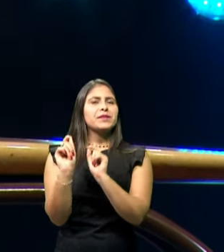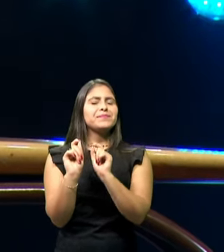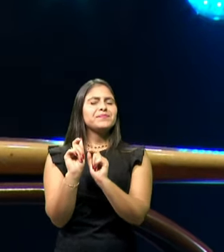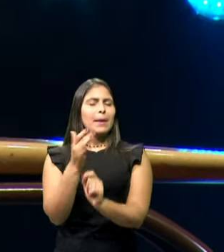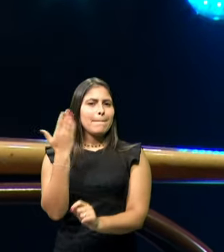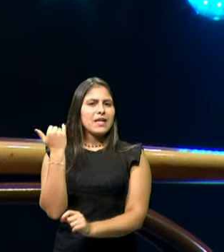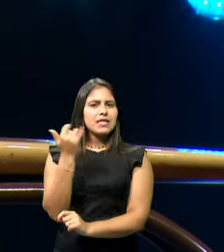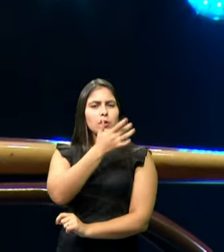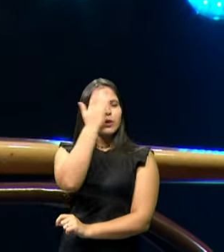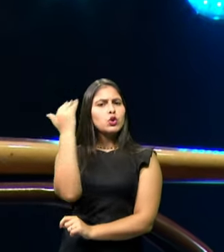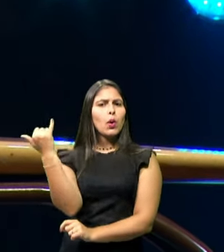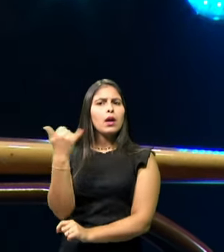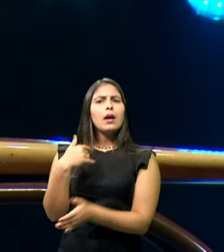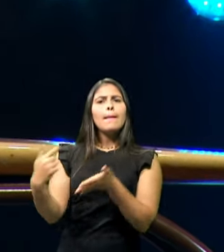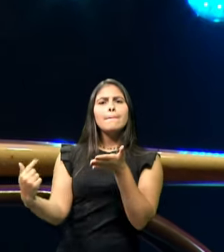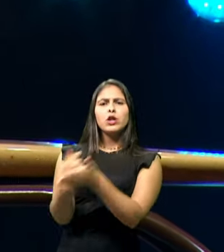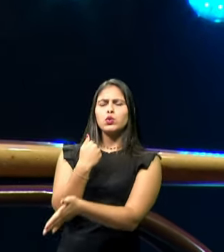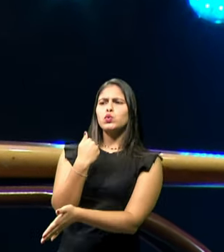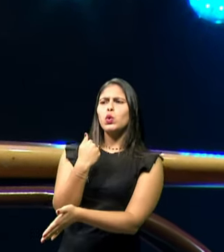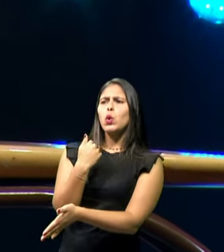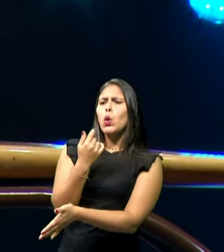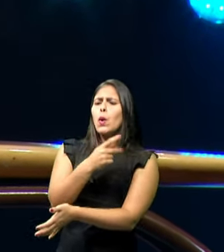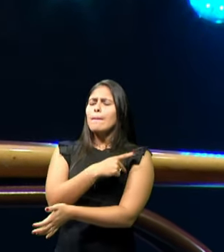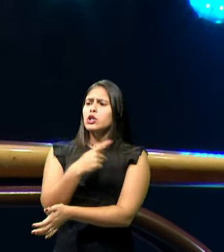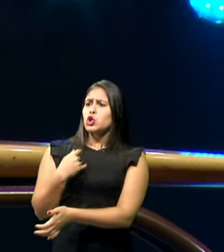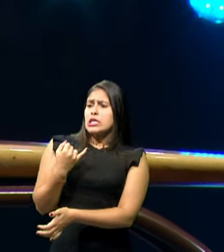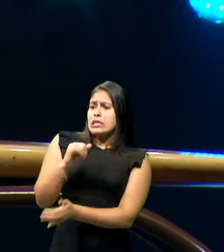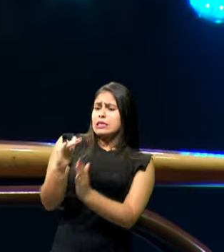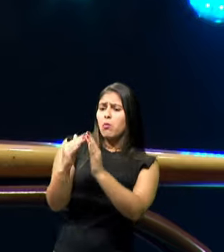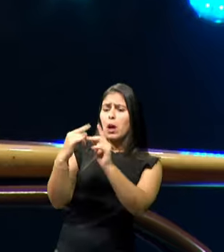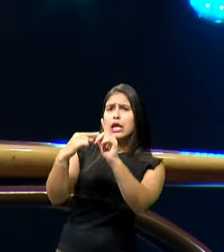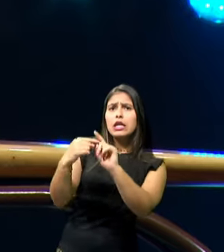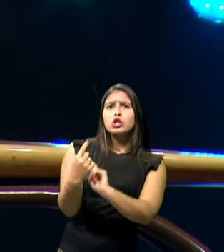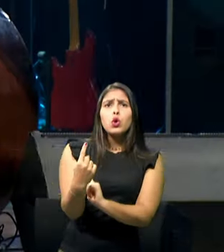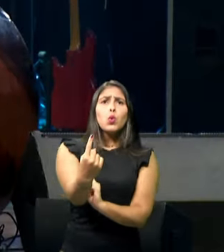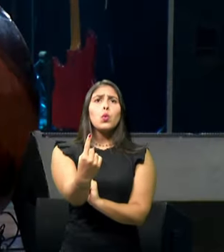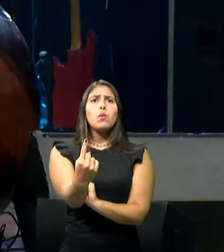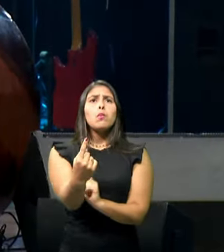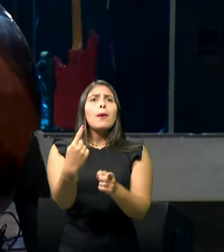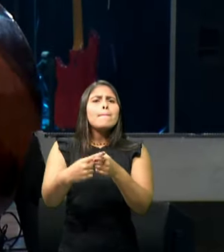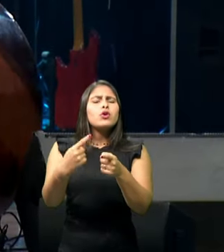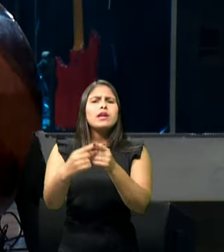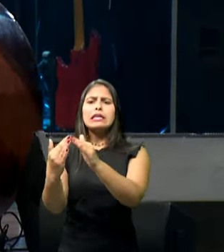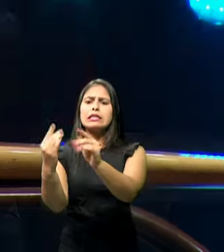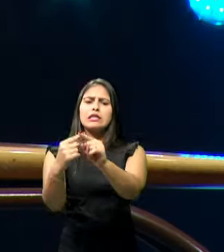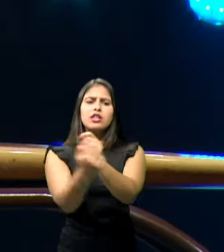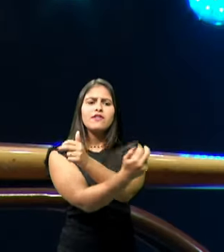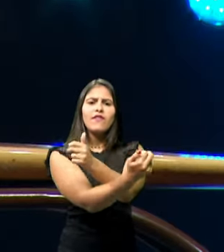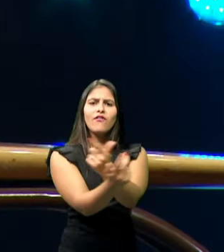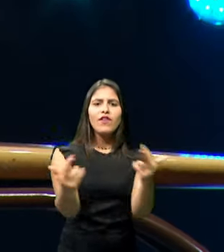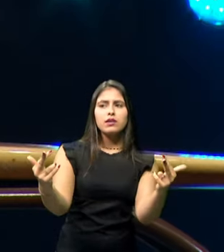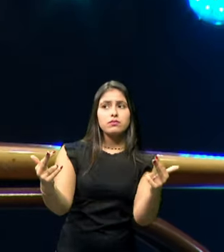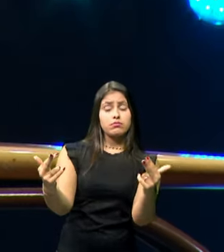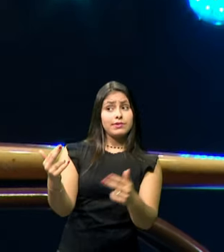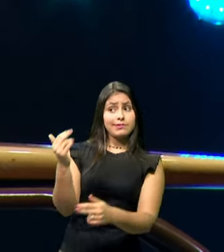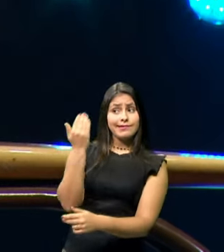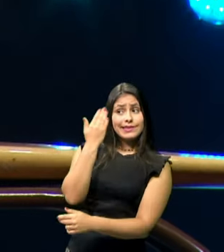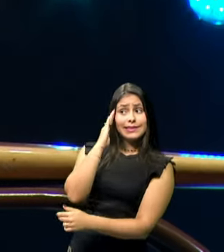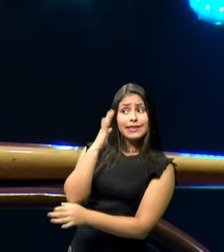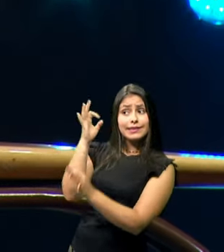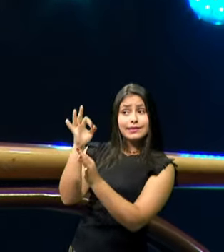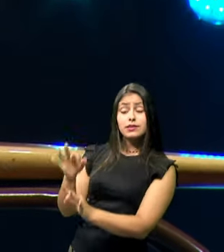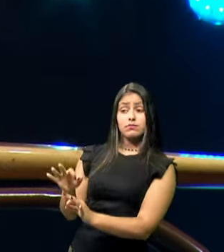pessoa me questionou, disse: pastor, se é uma única igreja, como é que tem tantas igrejas? Eu falei: você não está entendendo